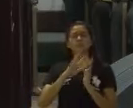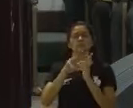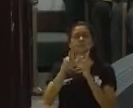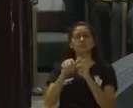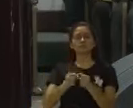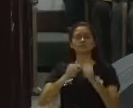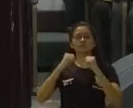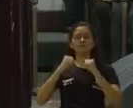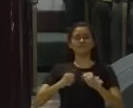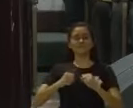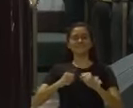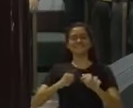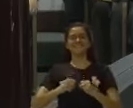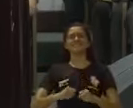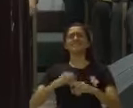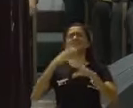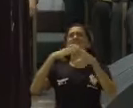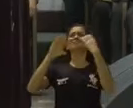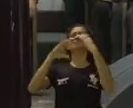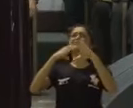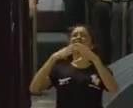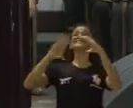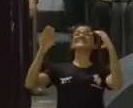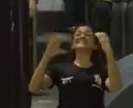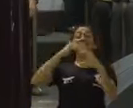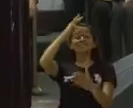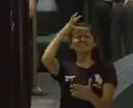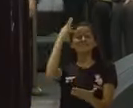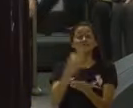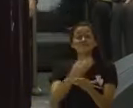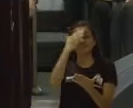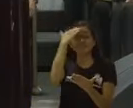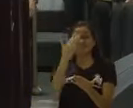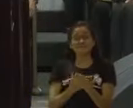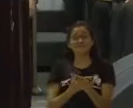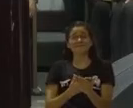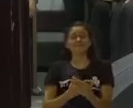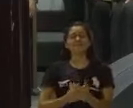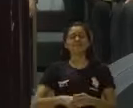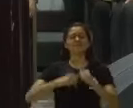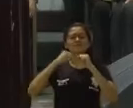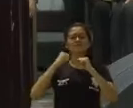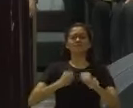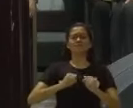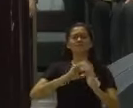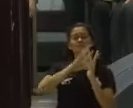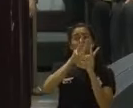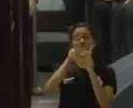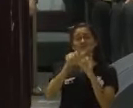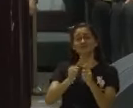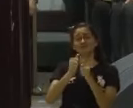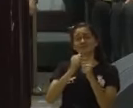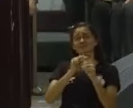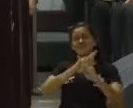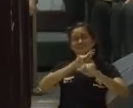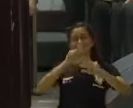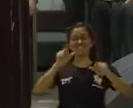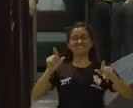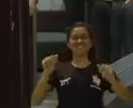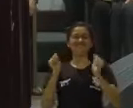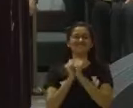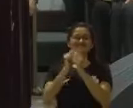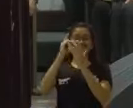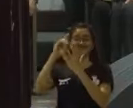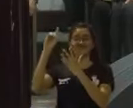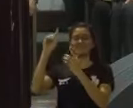e para a gente cantar "Eu posso todas as coisas". E qual é o segredo? É ter uma